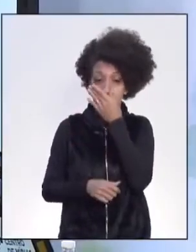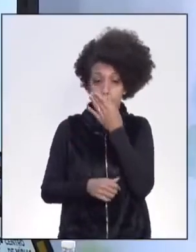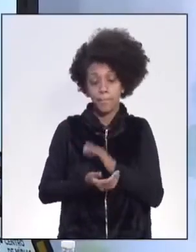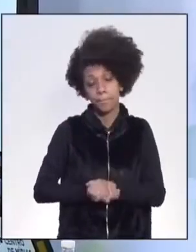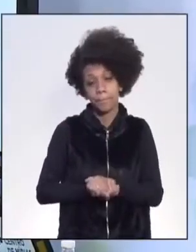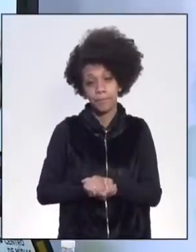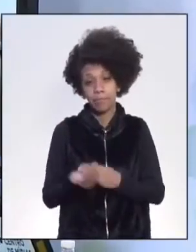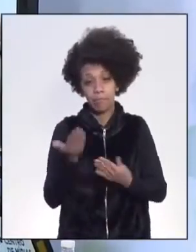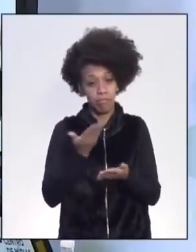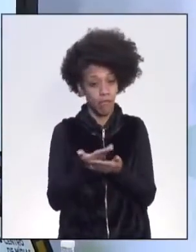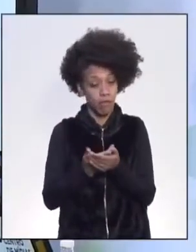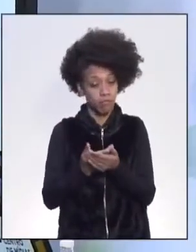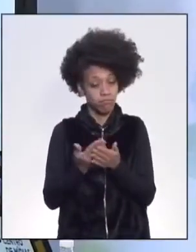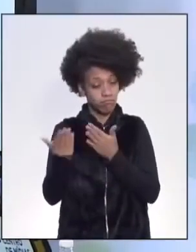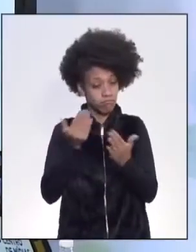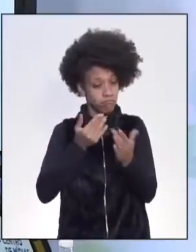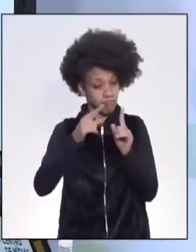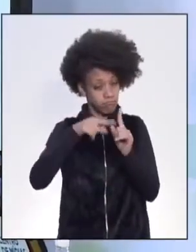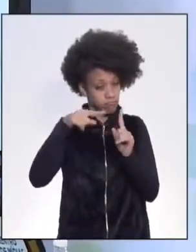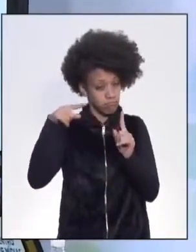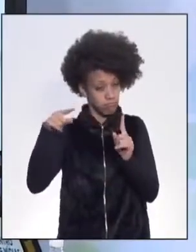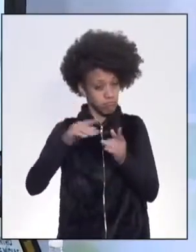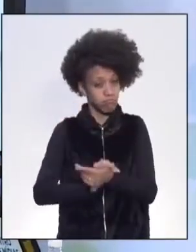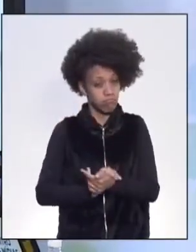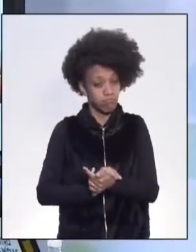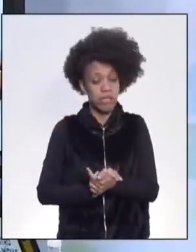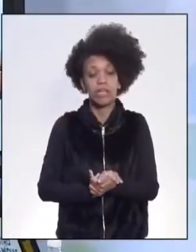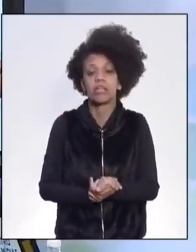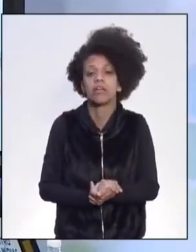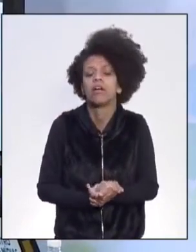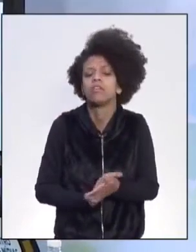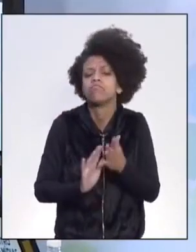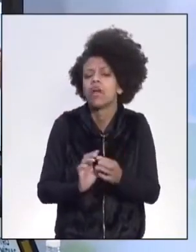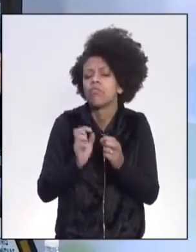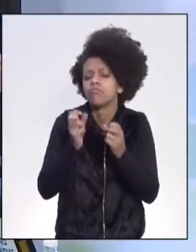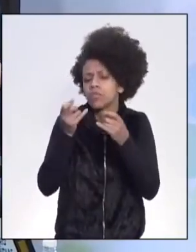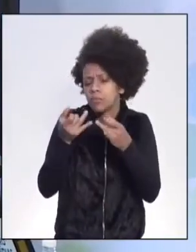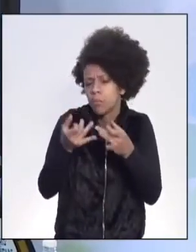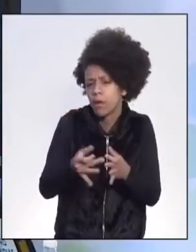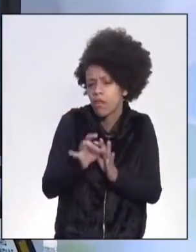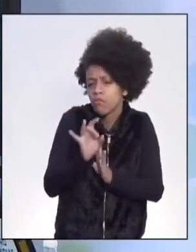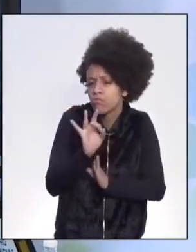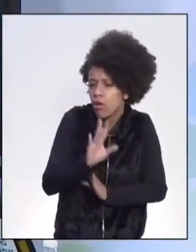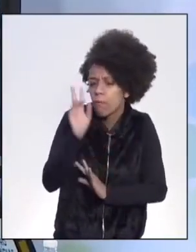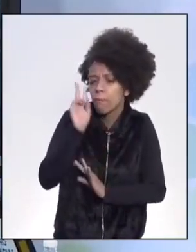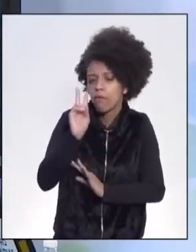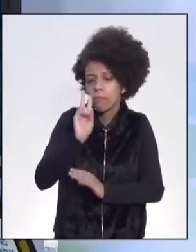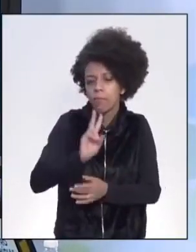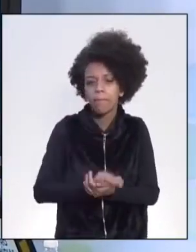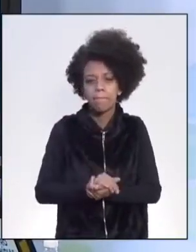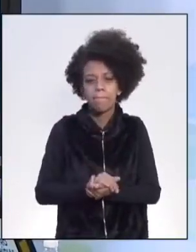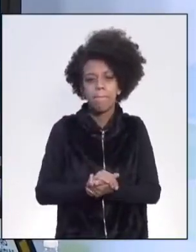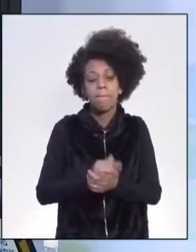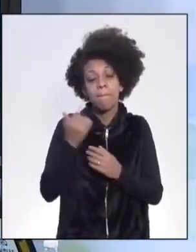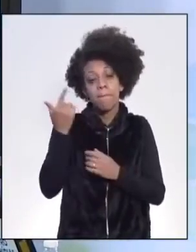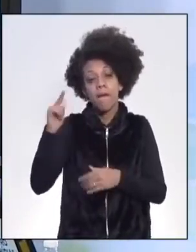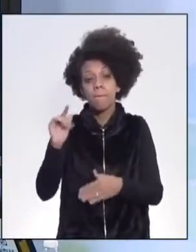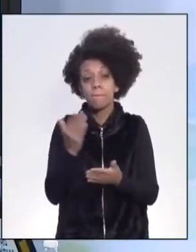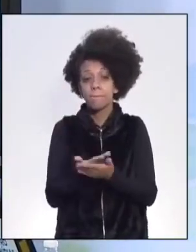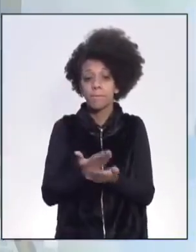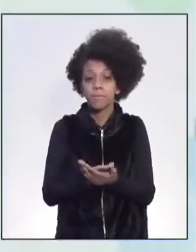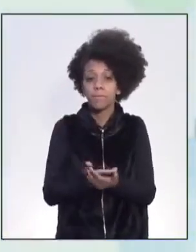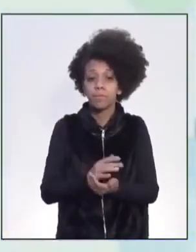de hoje é análise dos gráficos das funções do segundo grau. Então, eu quero fazer um comentário só para relembrar. Na última aula,